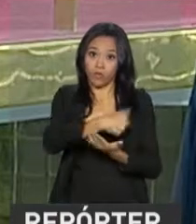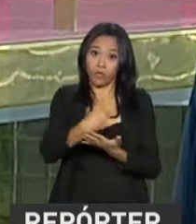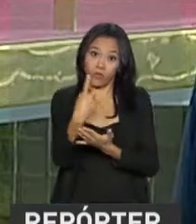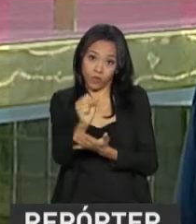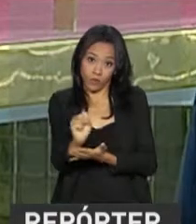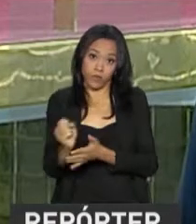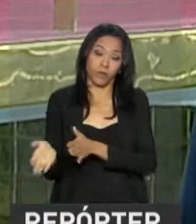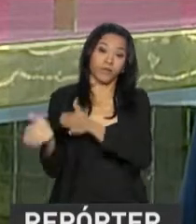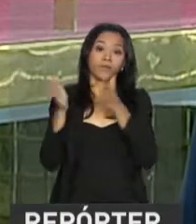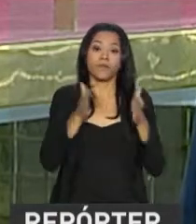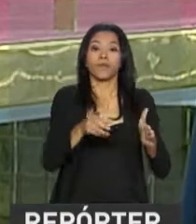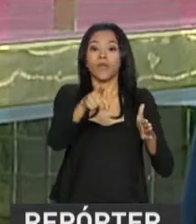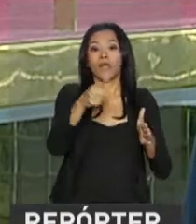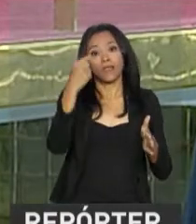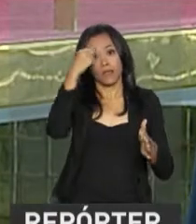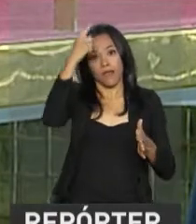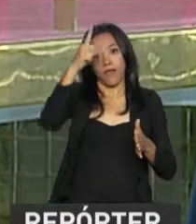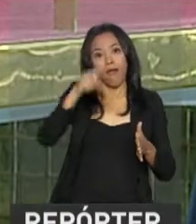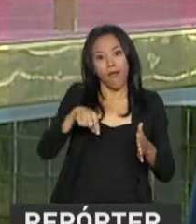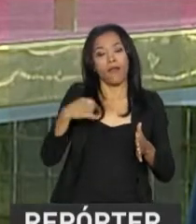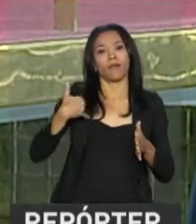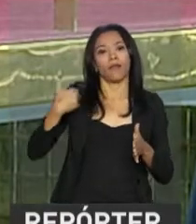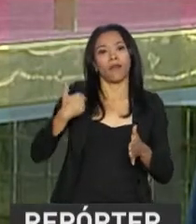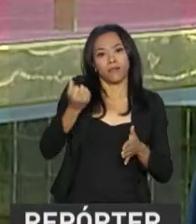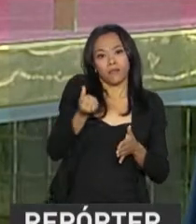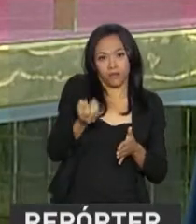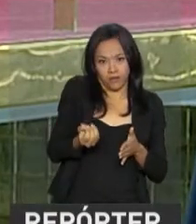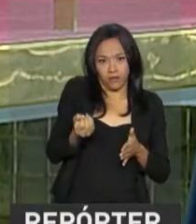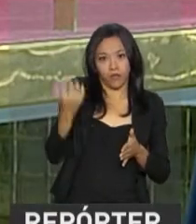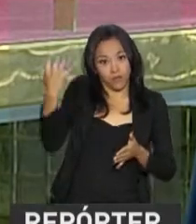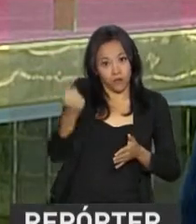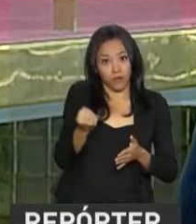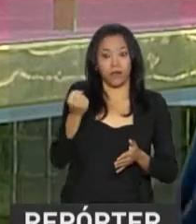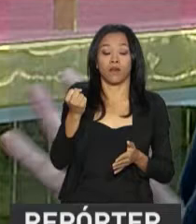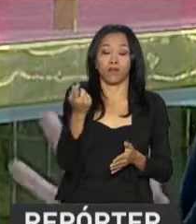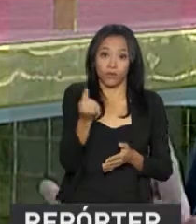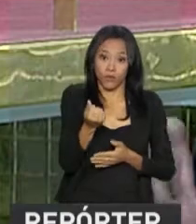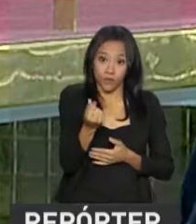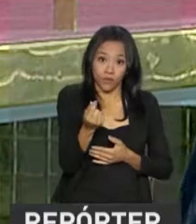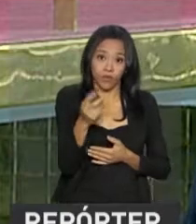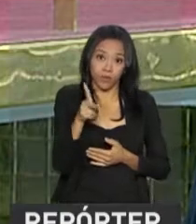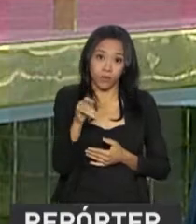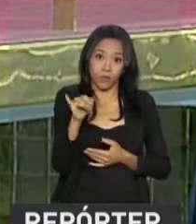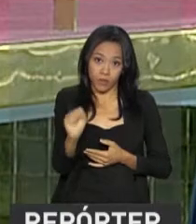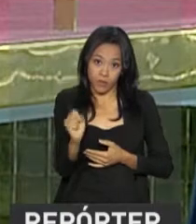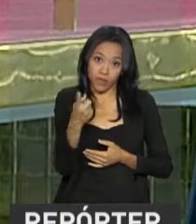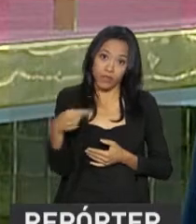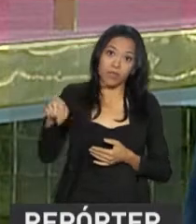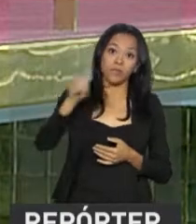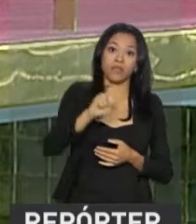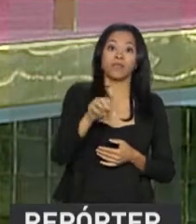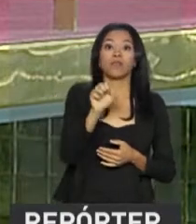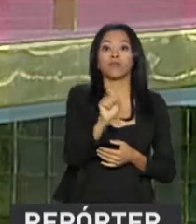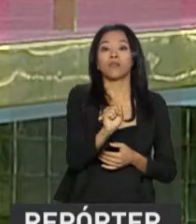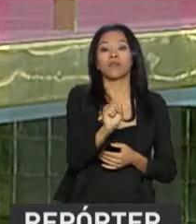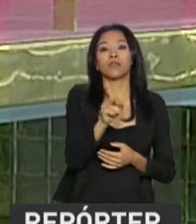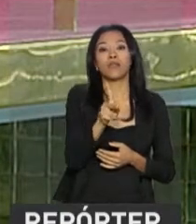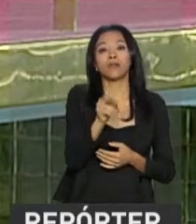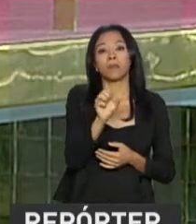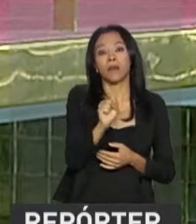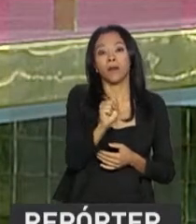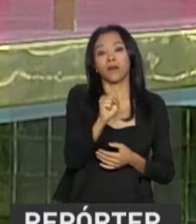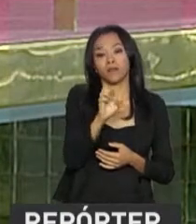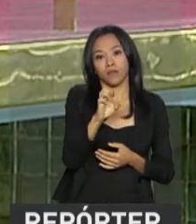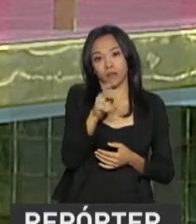para 60 anos, porque isto facilita o saque do PIS/PASEP, né? A razão básica é essa. O dinheiro é lá, está